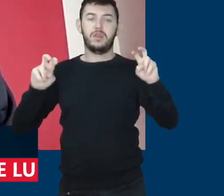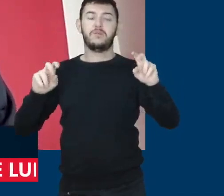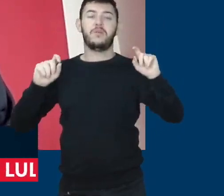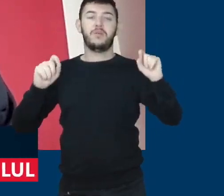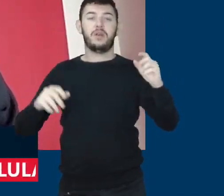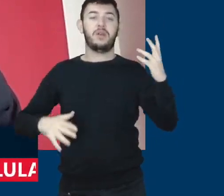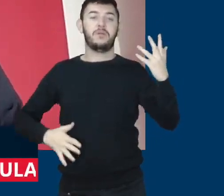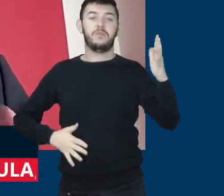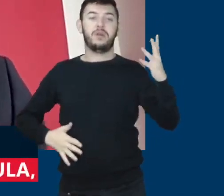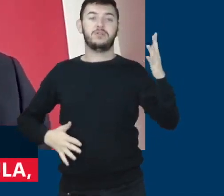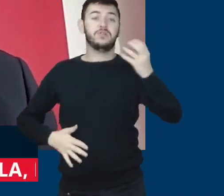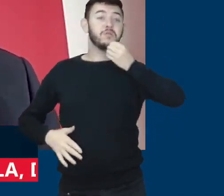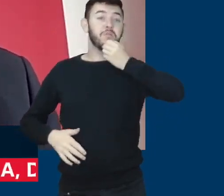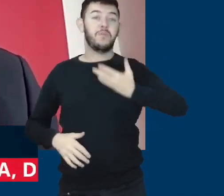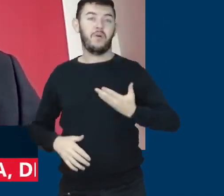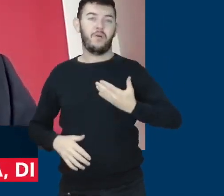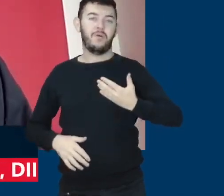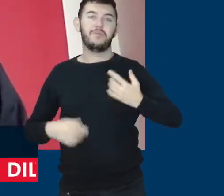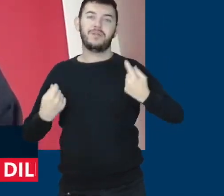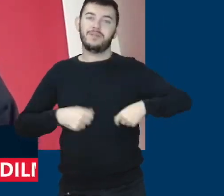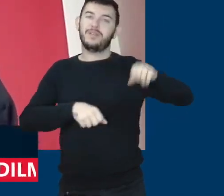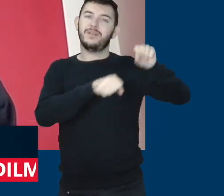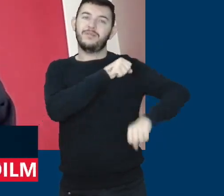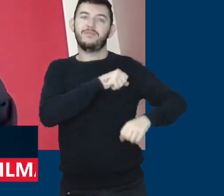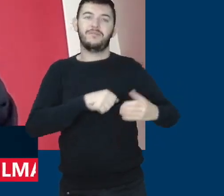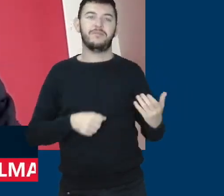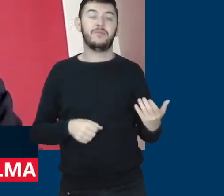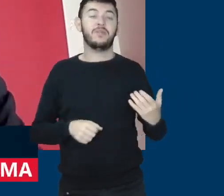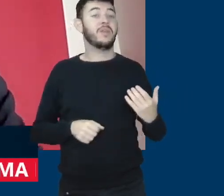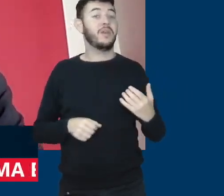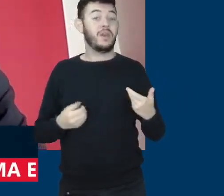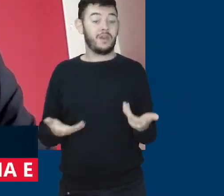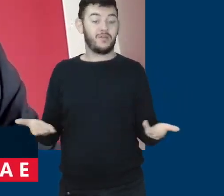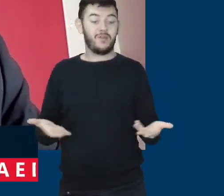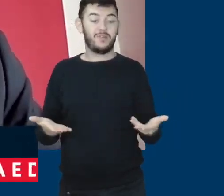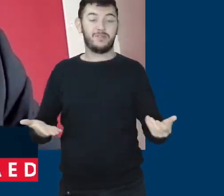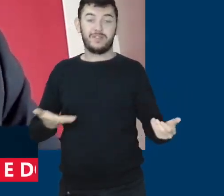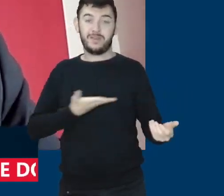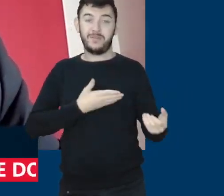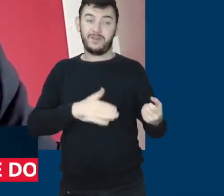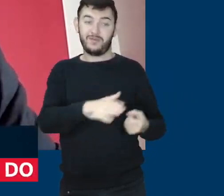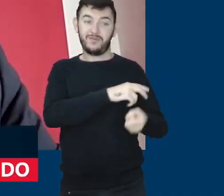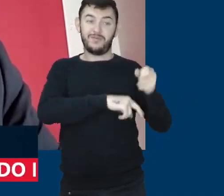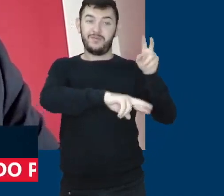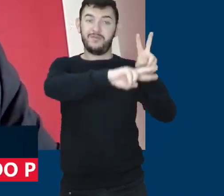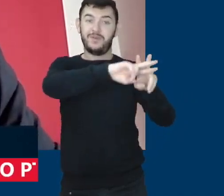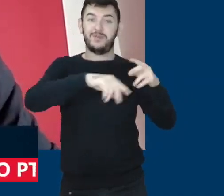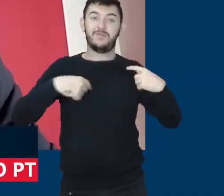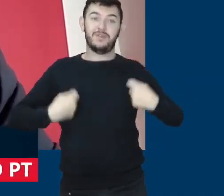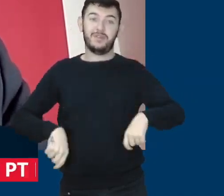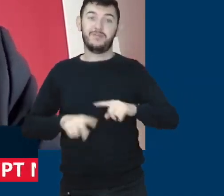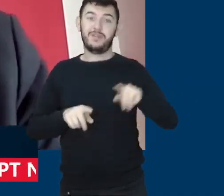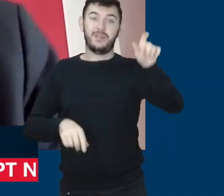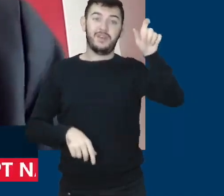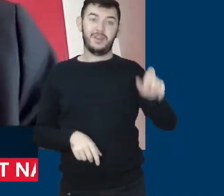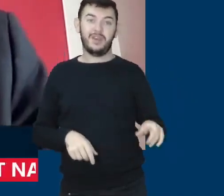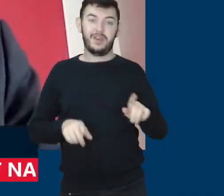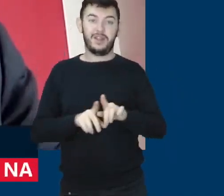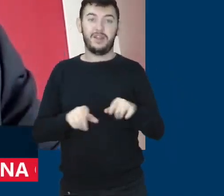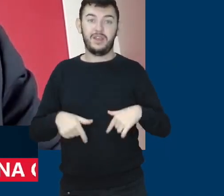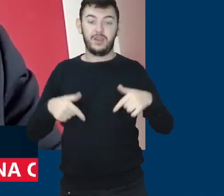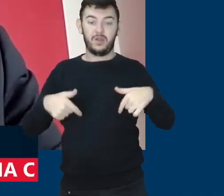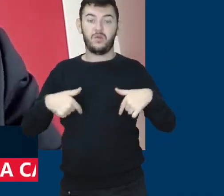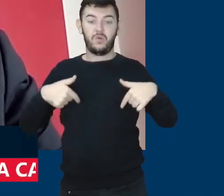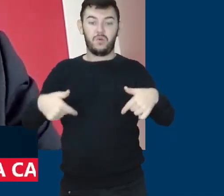muitos amigos, se isso fosse aplicado, ele não combateu o narcotráfico. E, portanto, nós não podemos nos